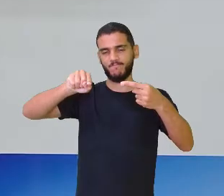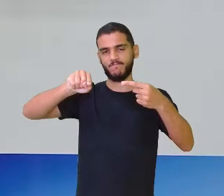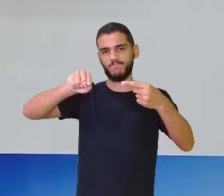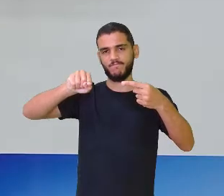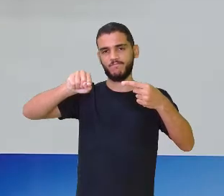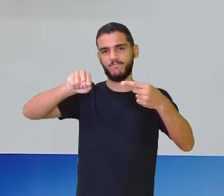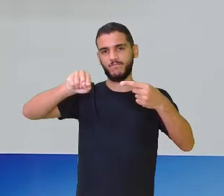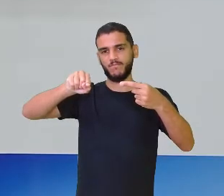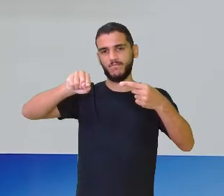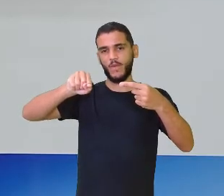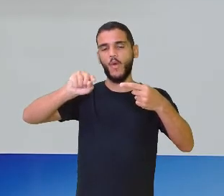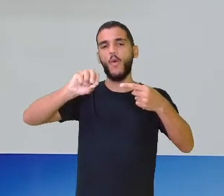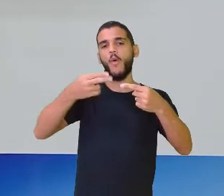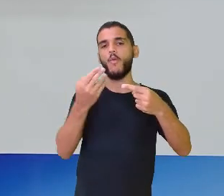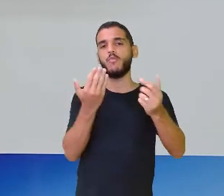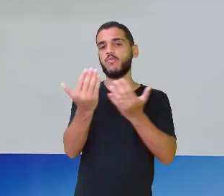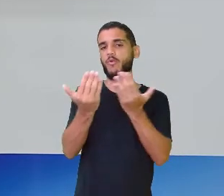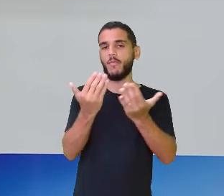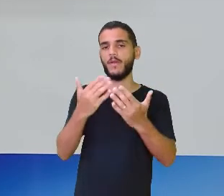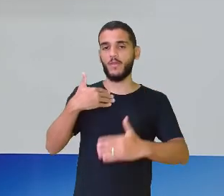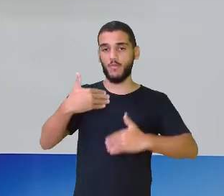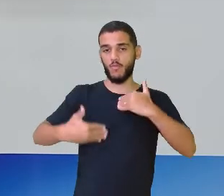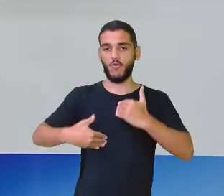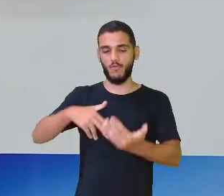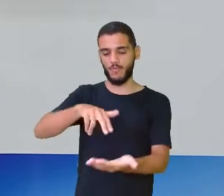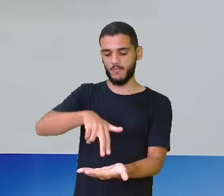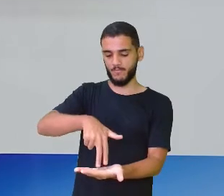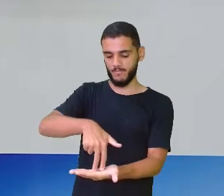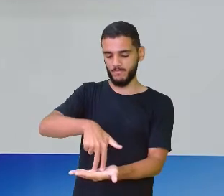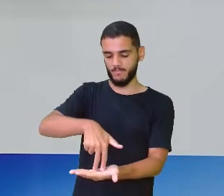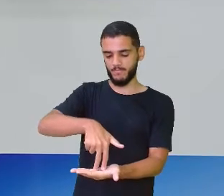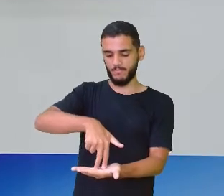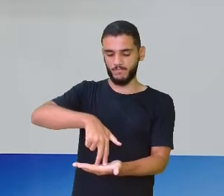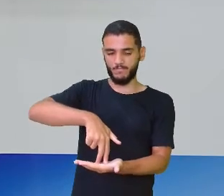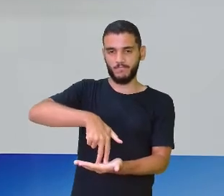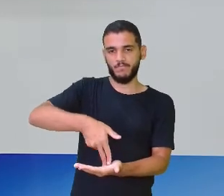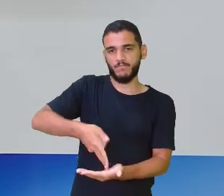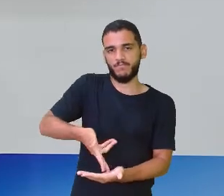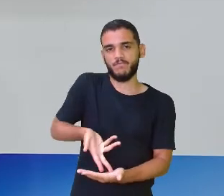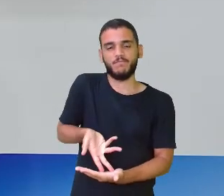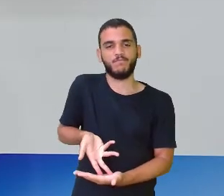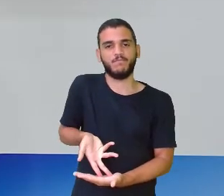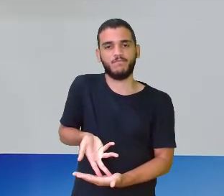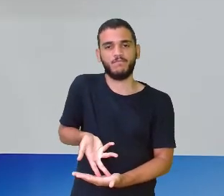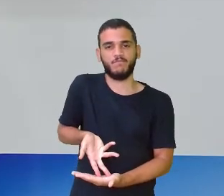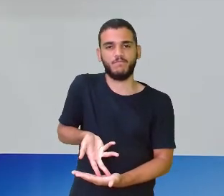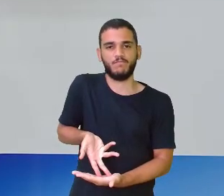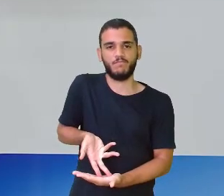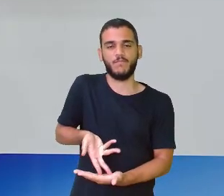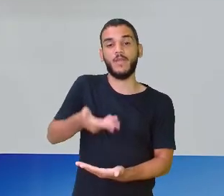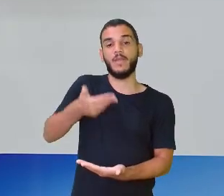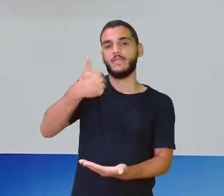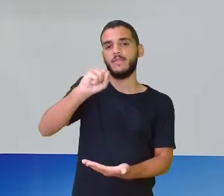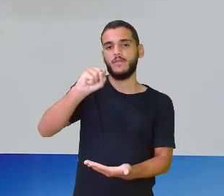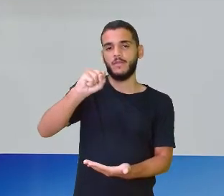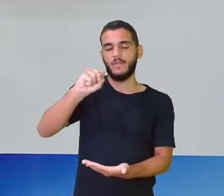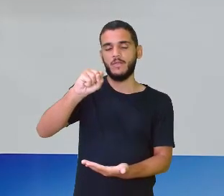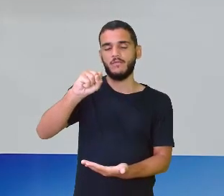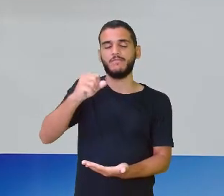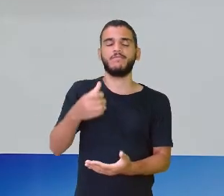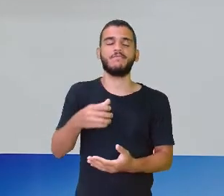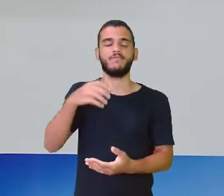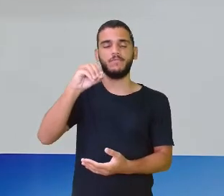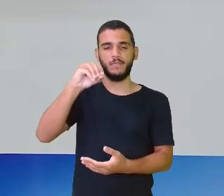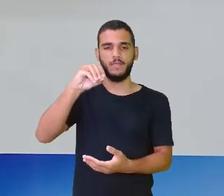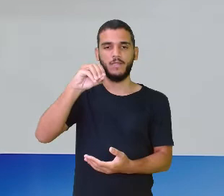e virado. Mas é lógico, eu não vou dar aula de costas para você. Então, eu faço a volta completa. Mas